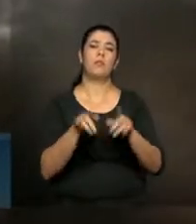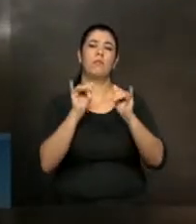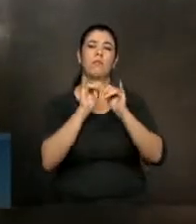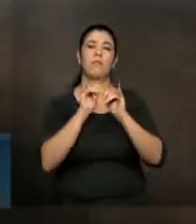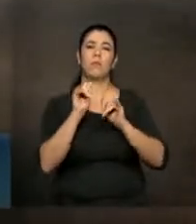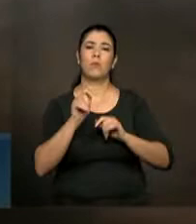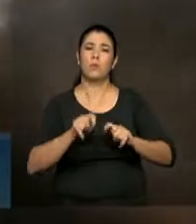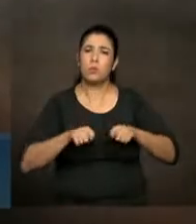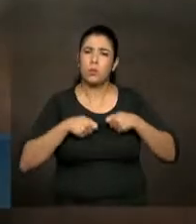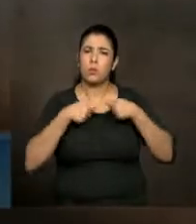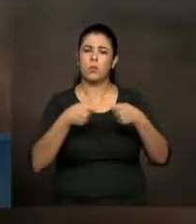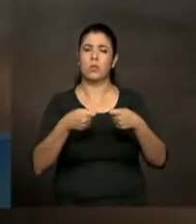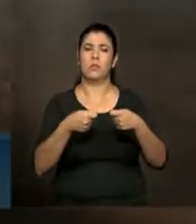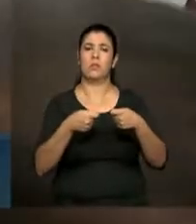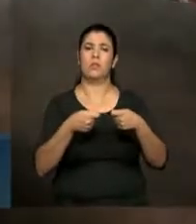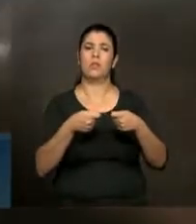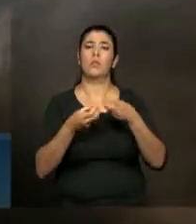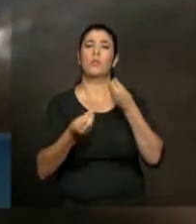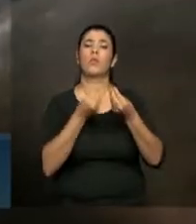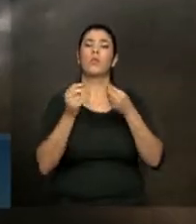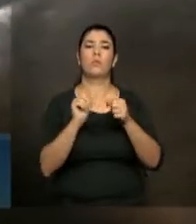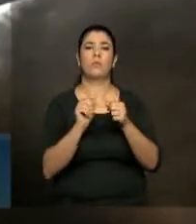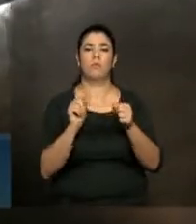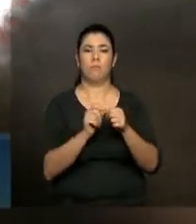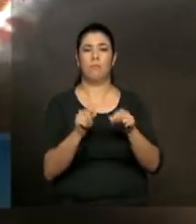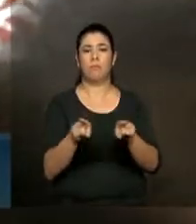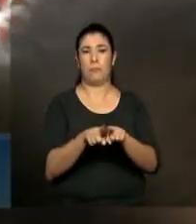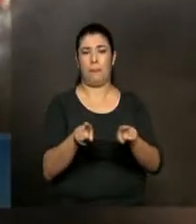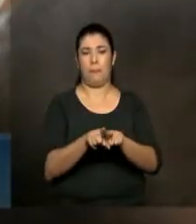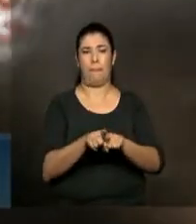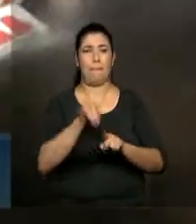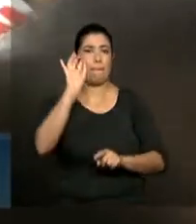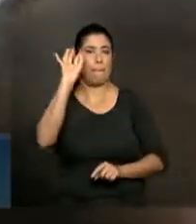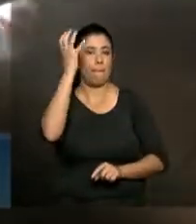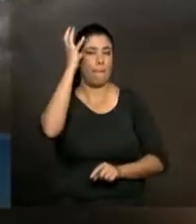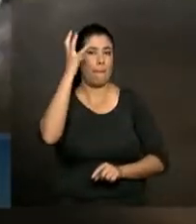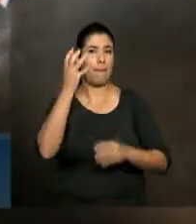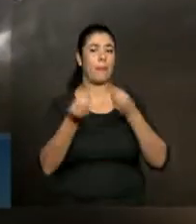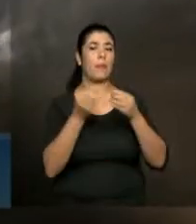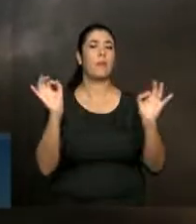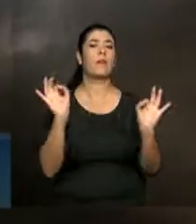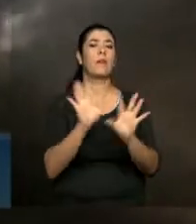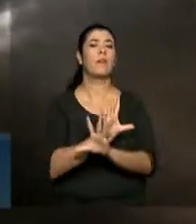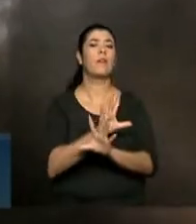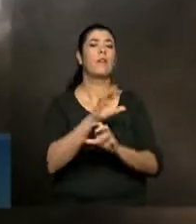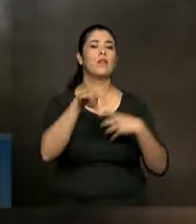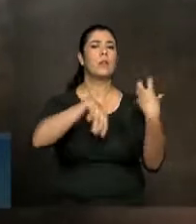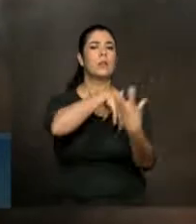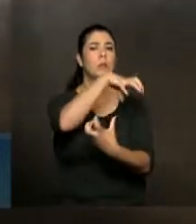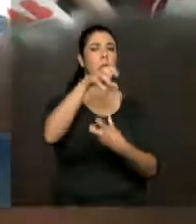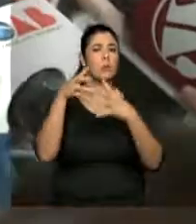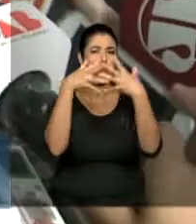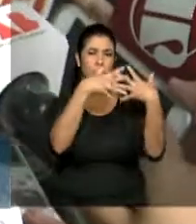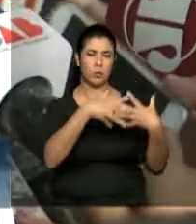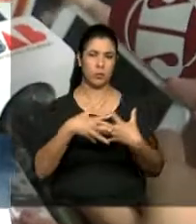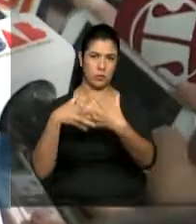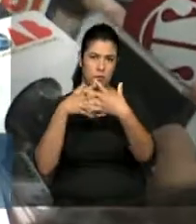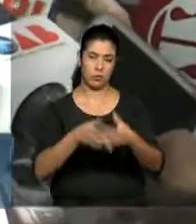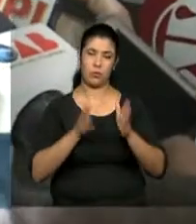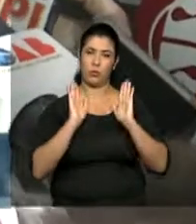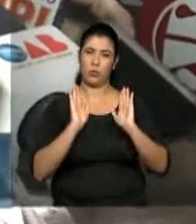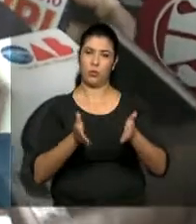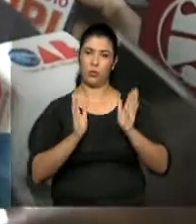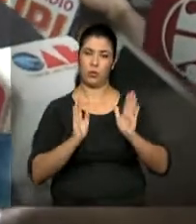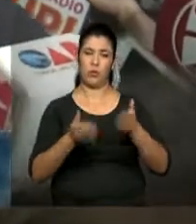todo um esforço na questão da resolução da greve. Nós